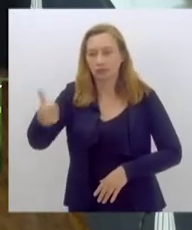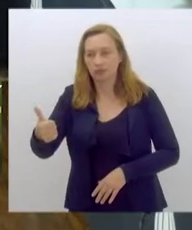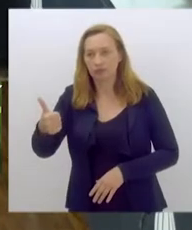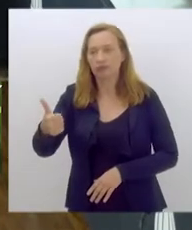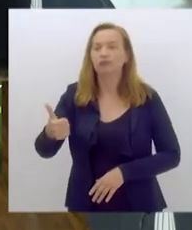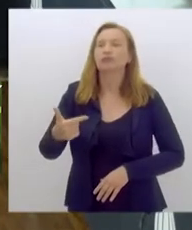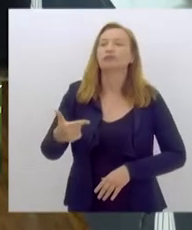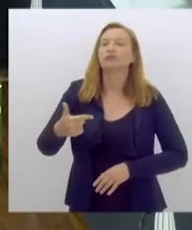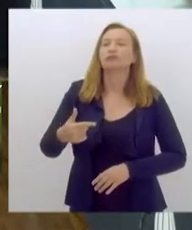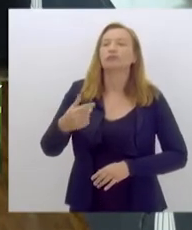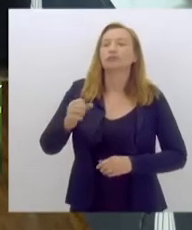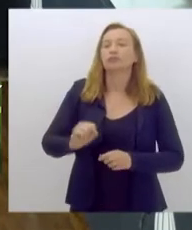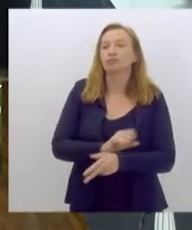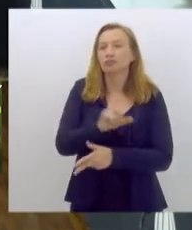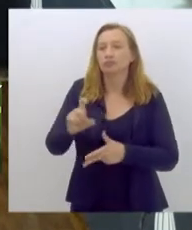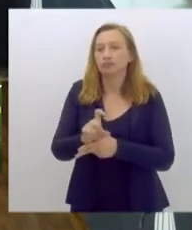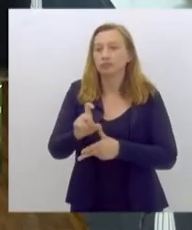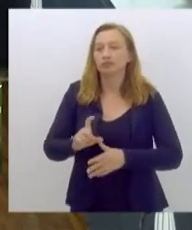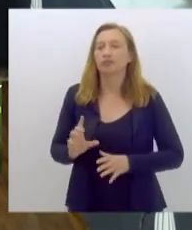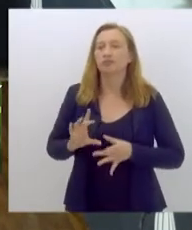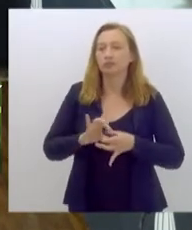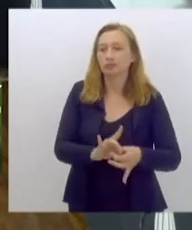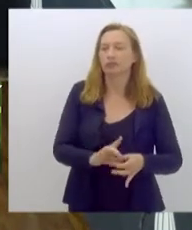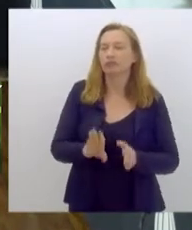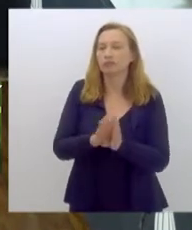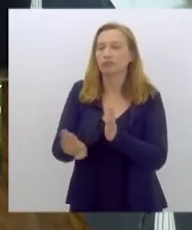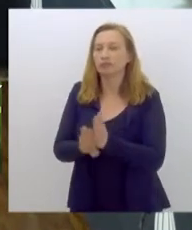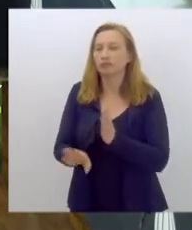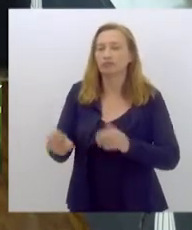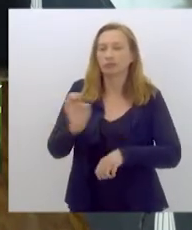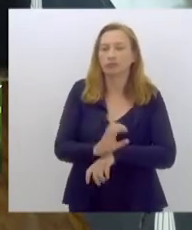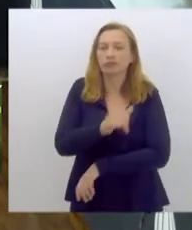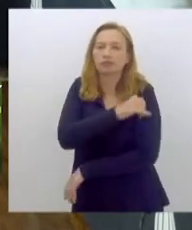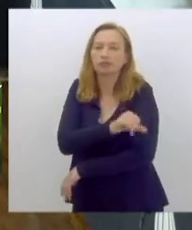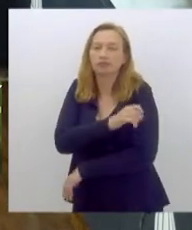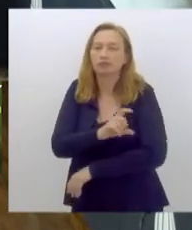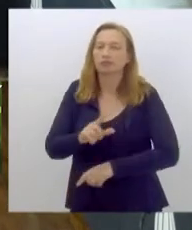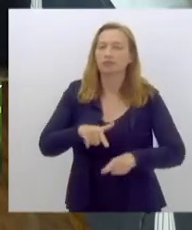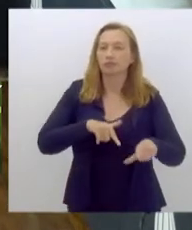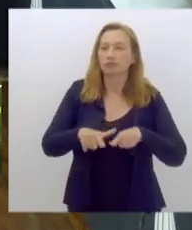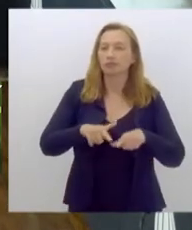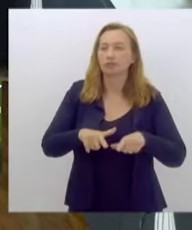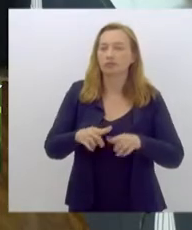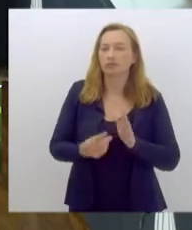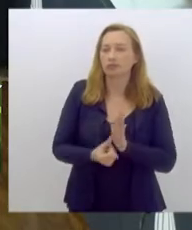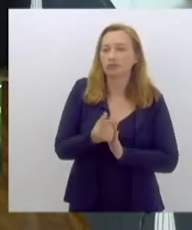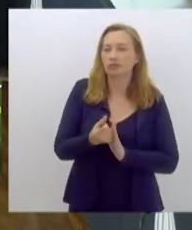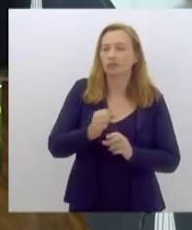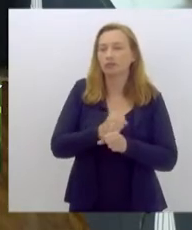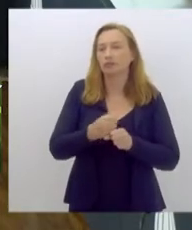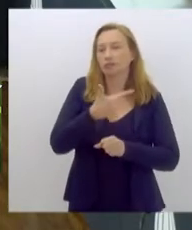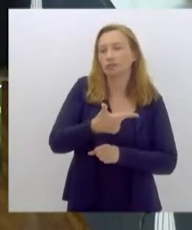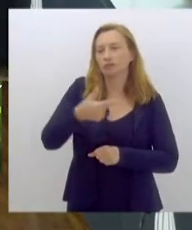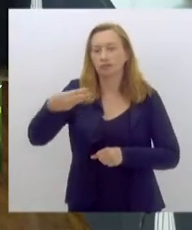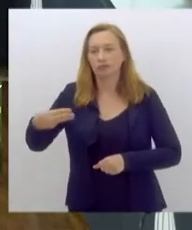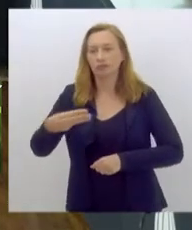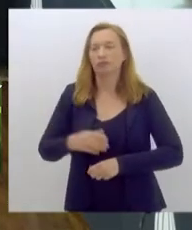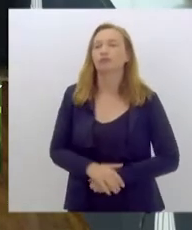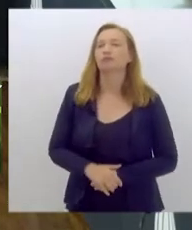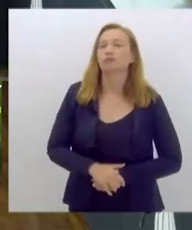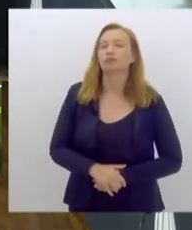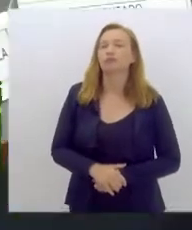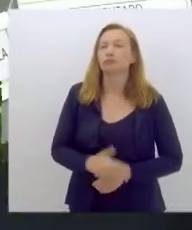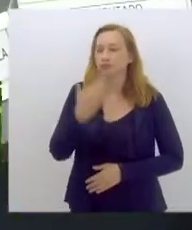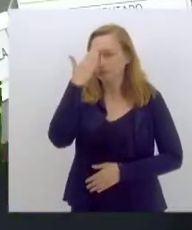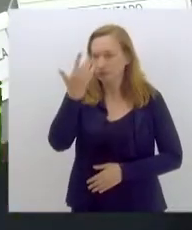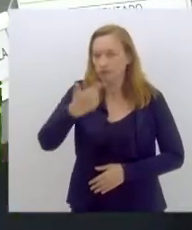6413/2022, de autoria do Poder Executivo, que estima e fixa a despesa do Estado do Rio de Janeiro para o exercício financeiro 2023. Quero